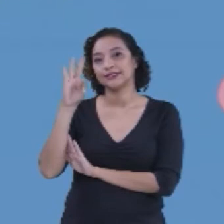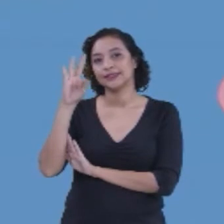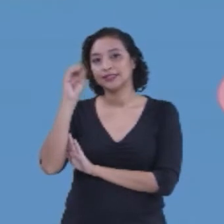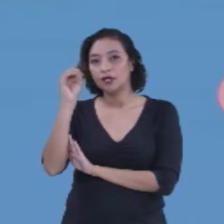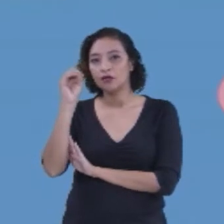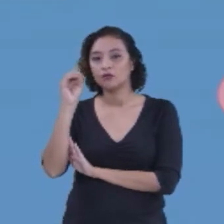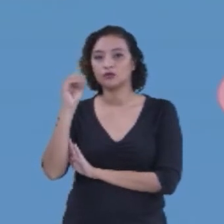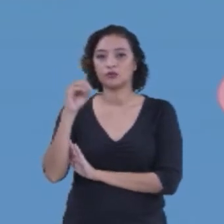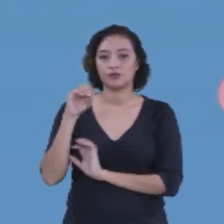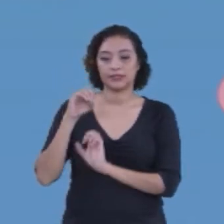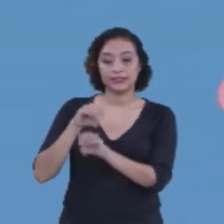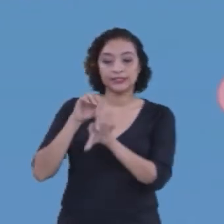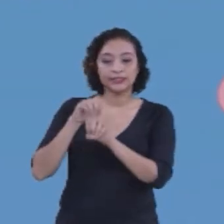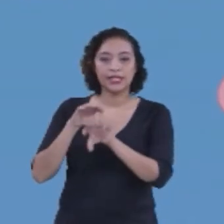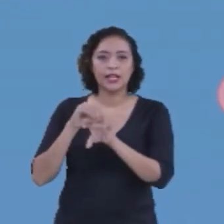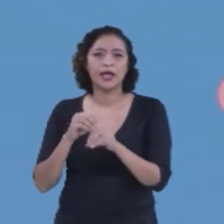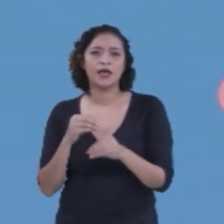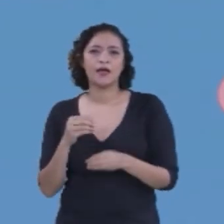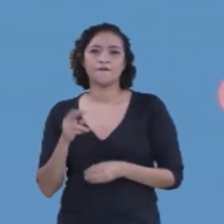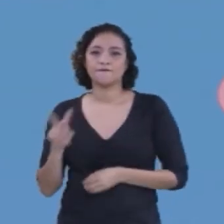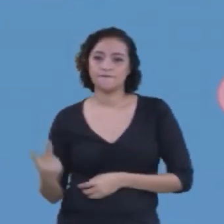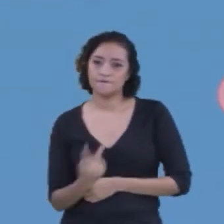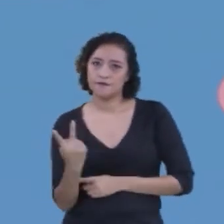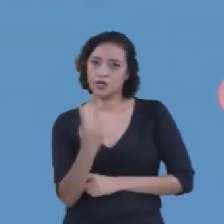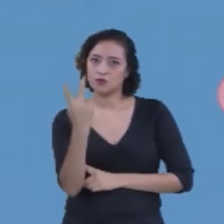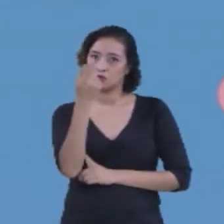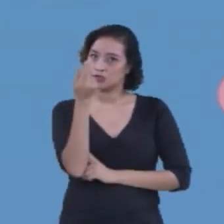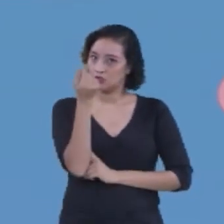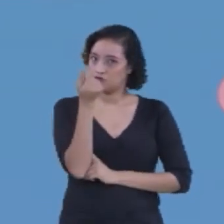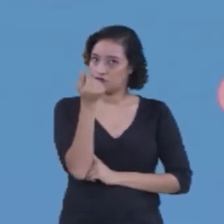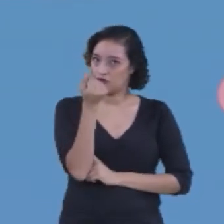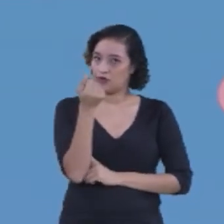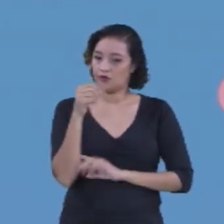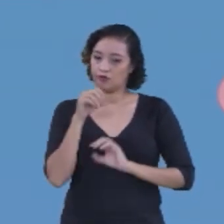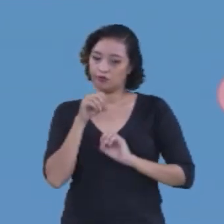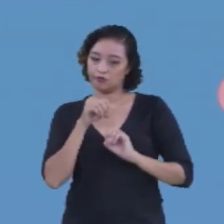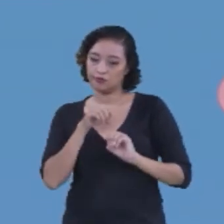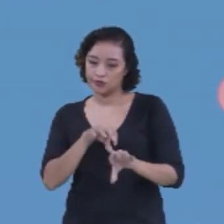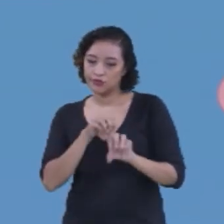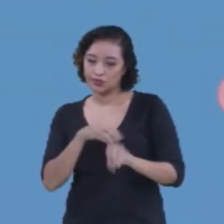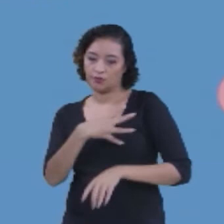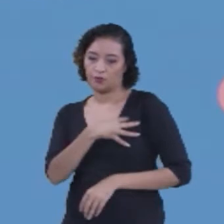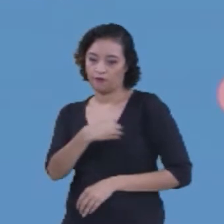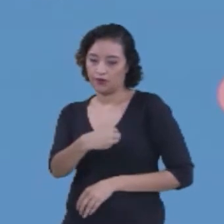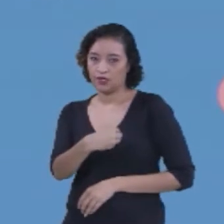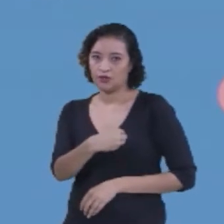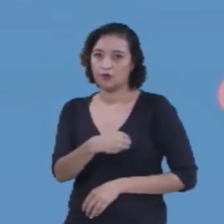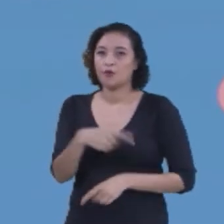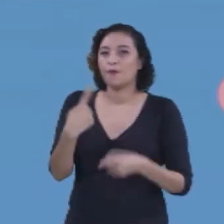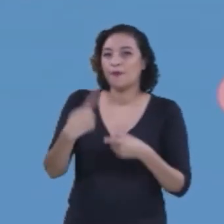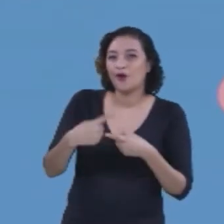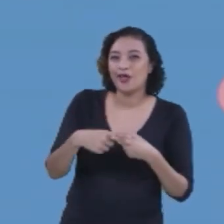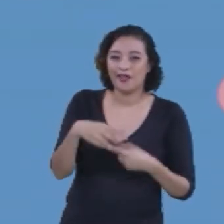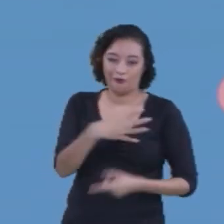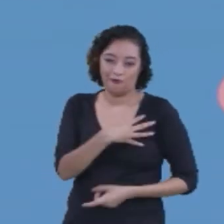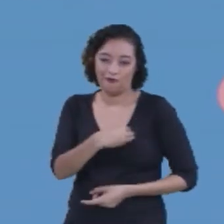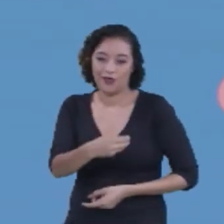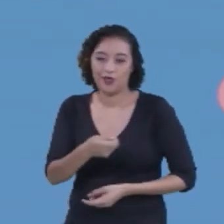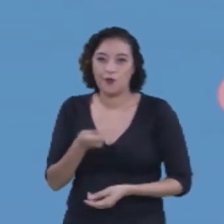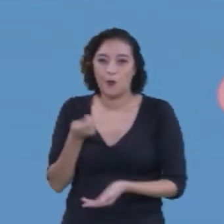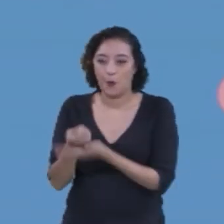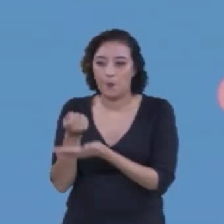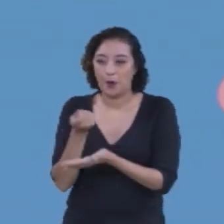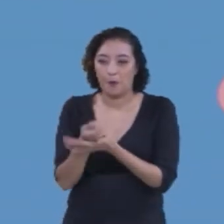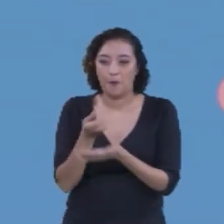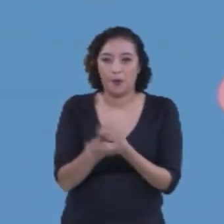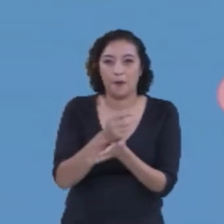ao filho o valor do dinheiro e tentar diminuir algumas de suas compras inúteis, a mãe o fez escrever